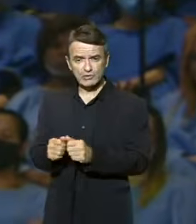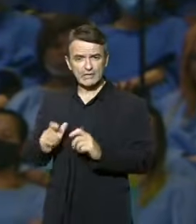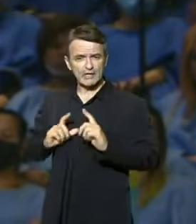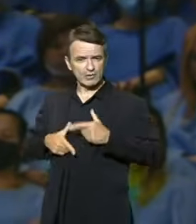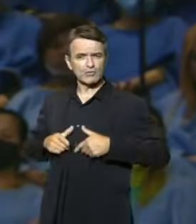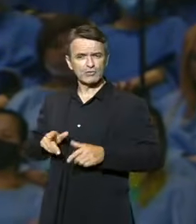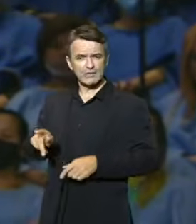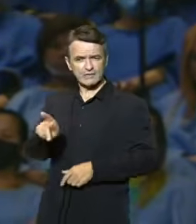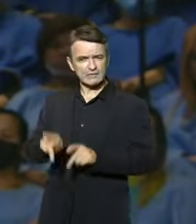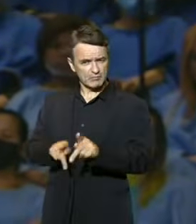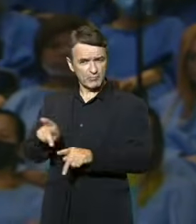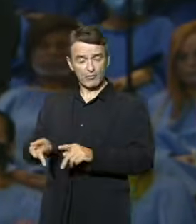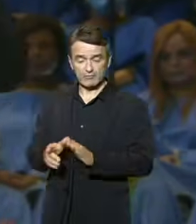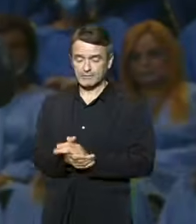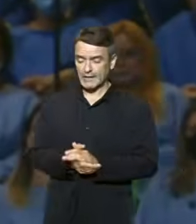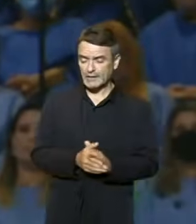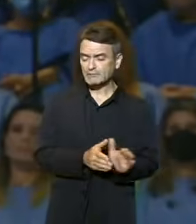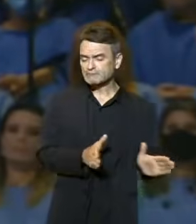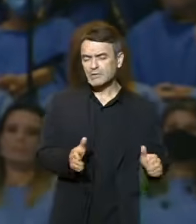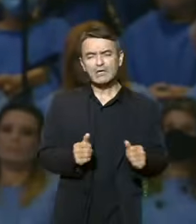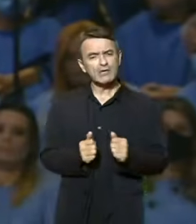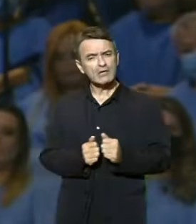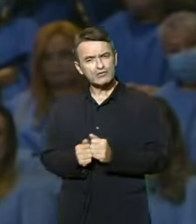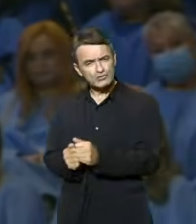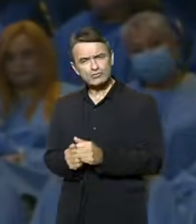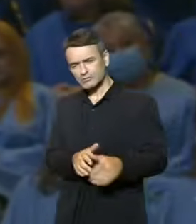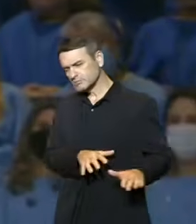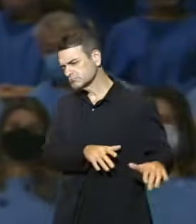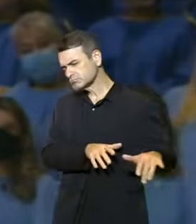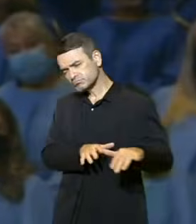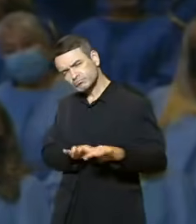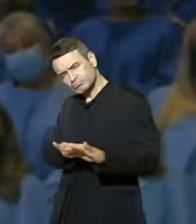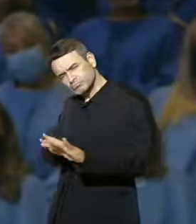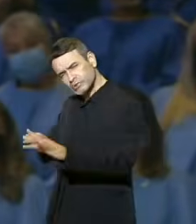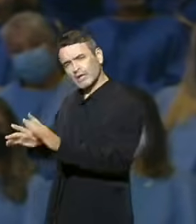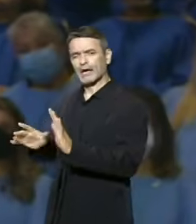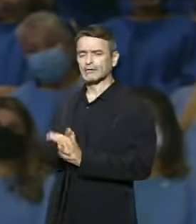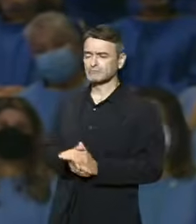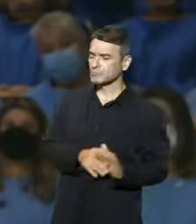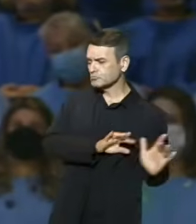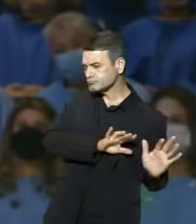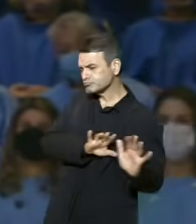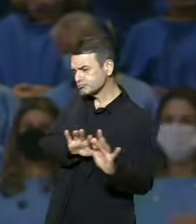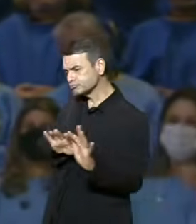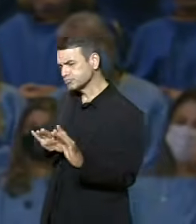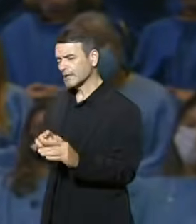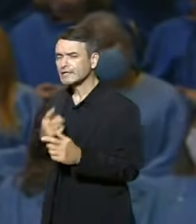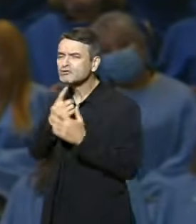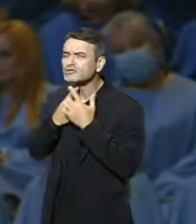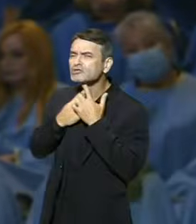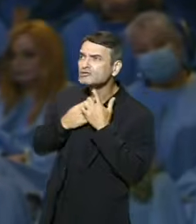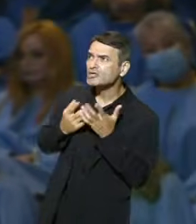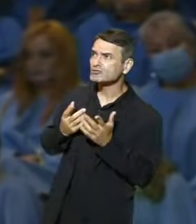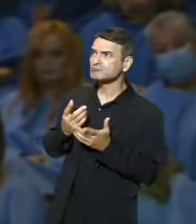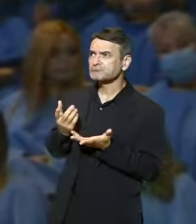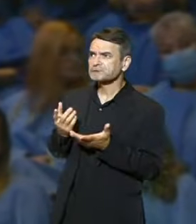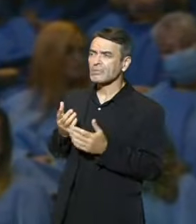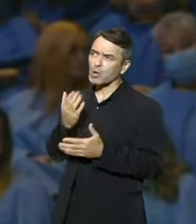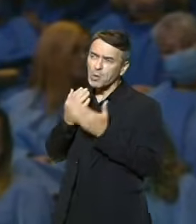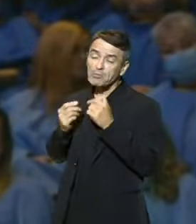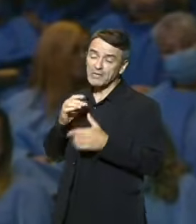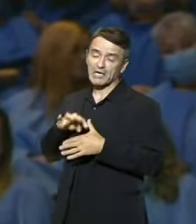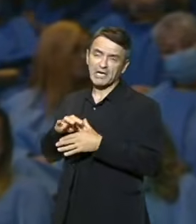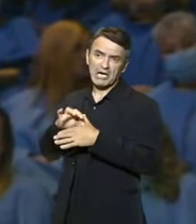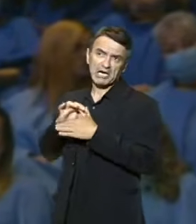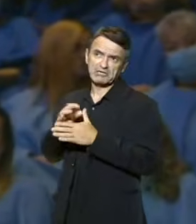estavam caminhando com eles por essa jornada, e eles começaram a ter desejo de comer carne. Talvez porque alguns fossem até do Egito,